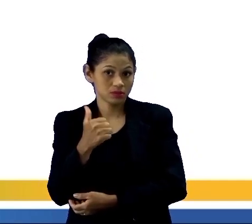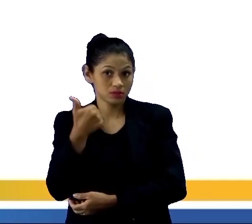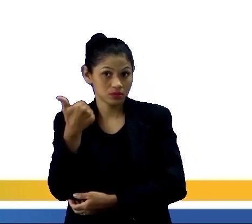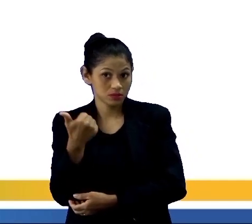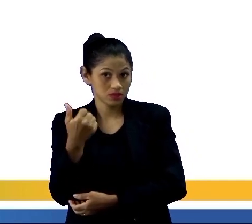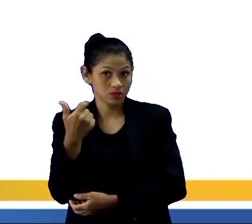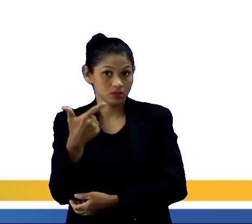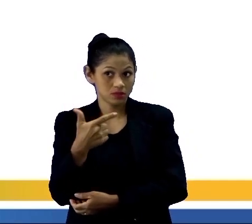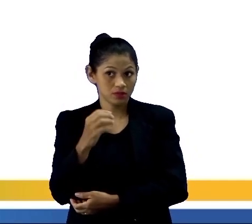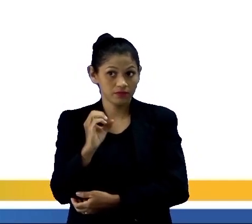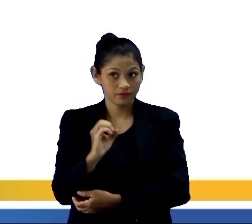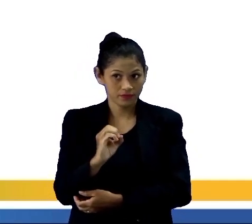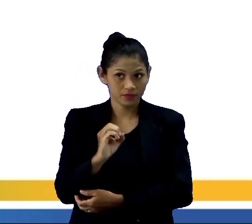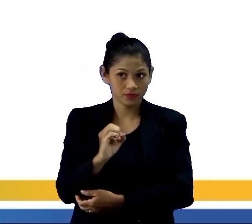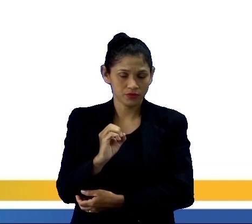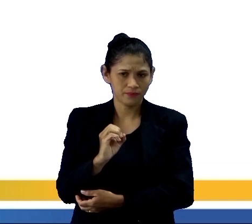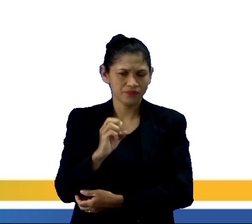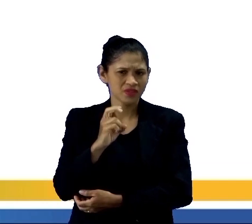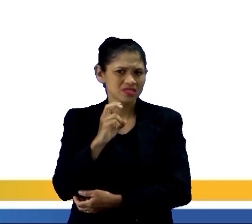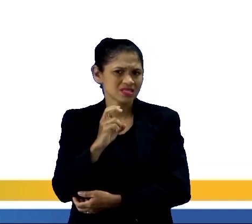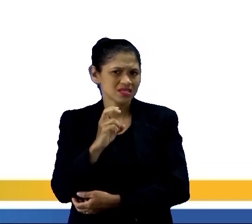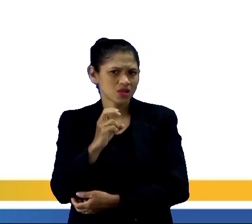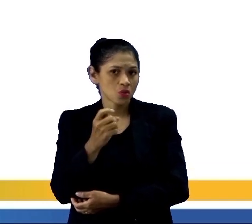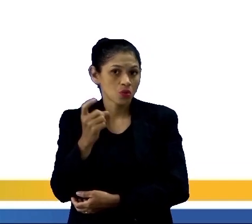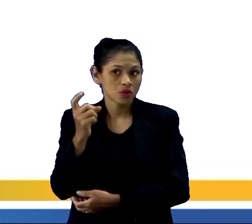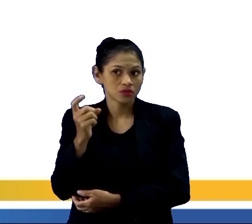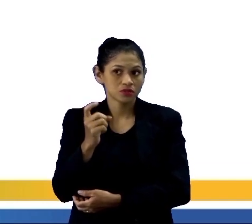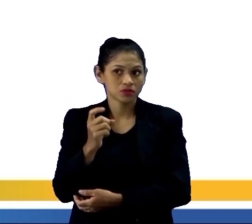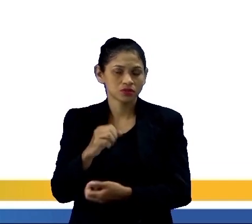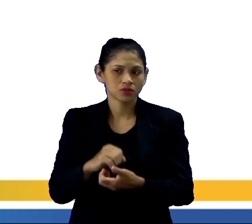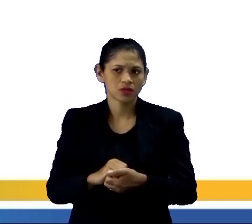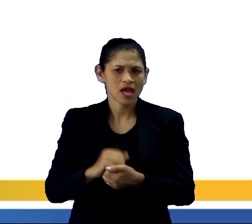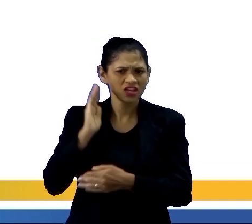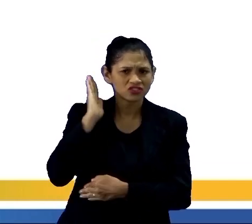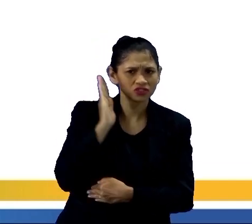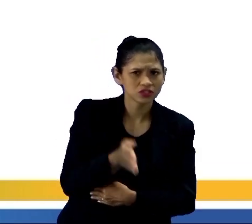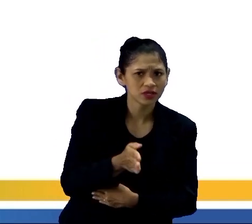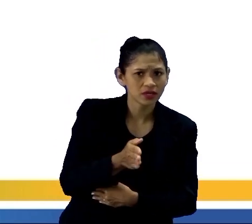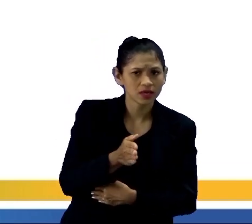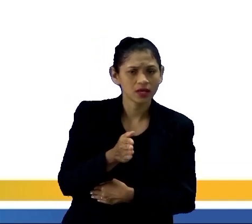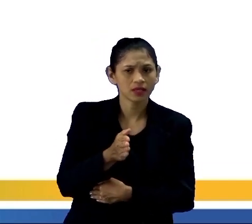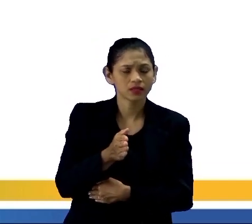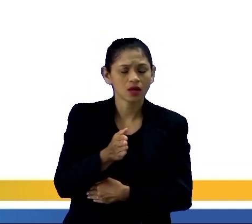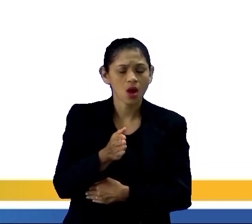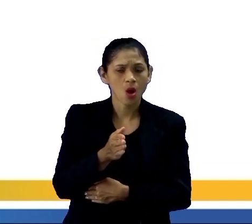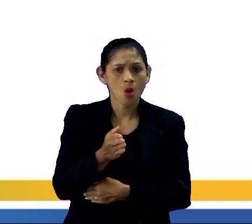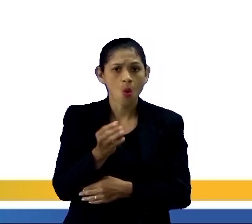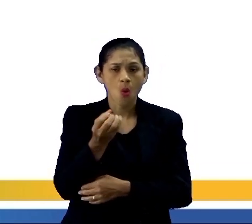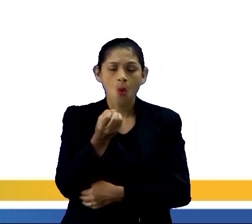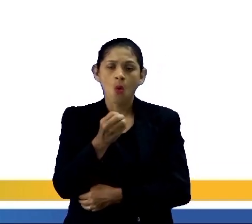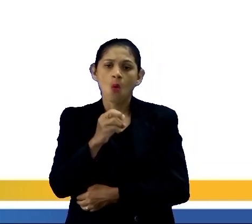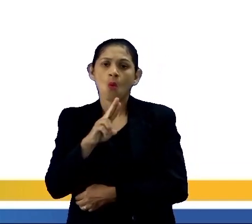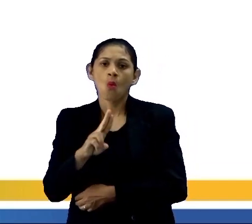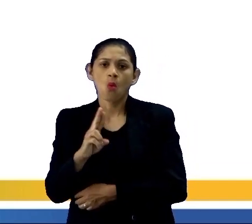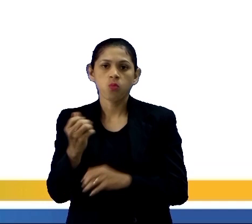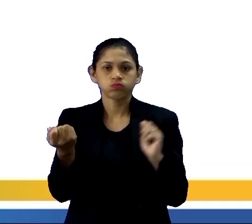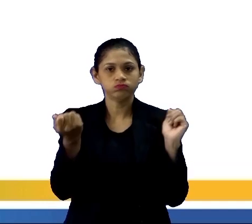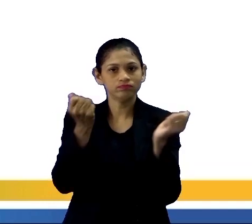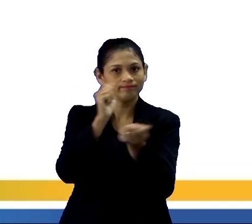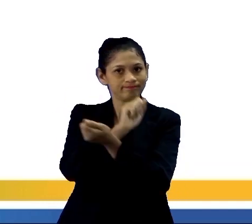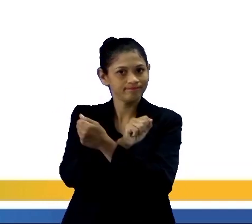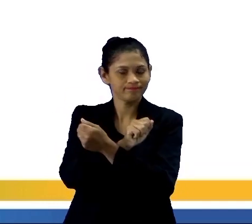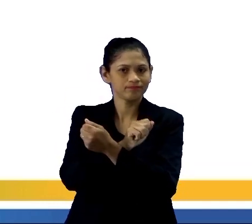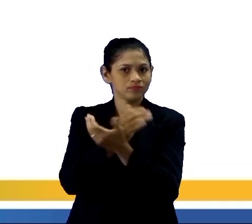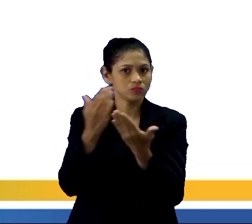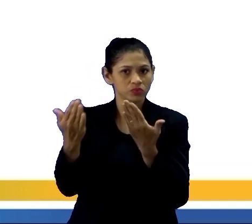Agora, imaginemos, essa grandeza, ela é diretamente ou inversamente proporcionais? Se eu aumentar a quantidade de